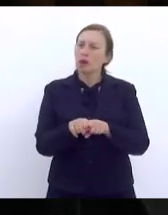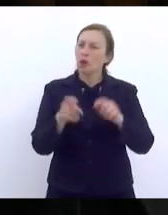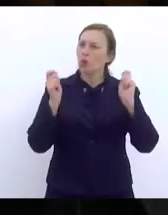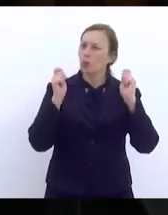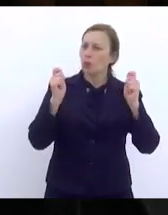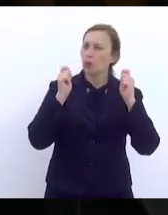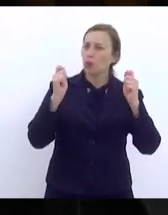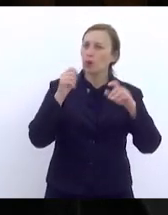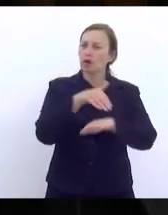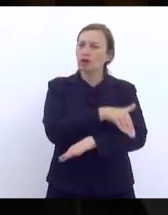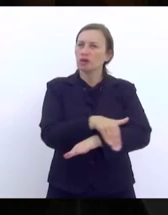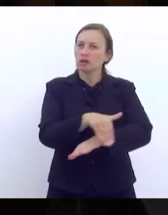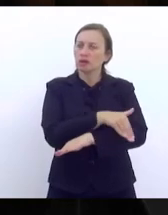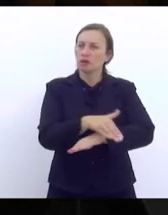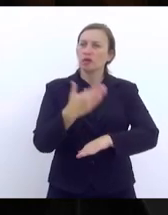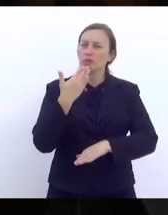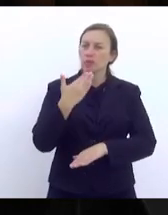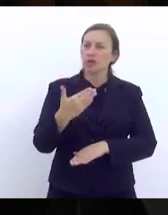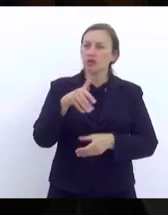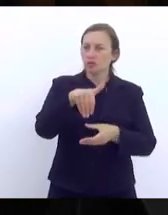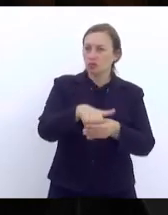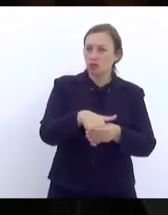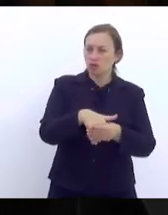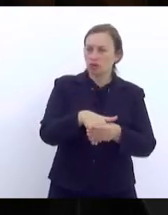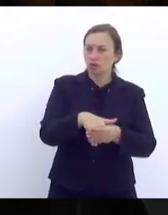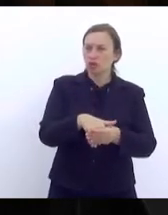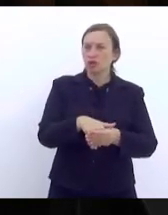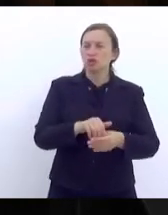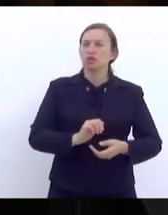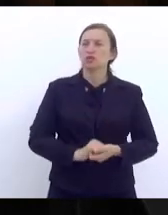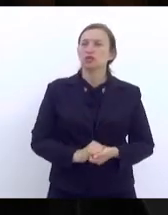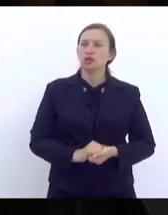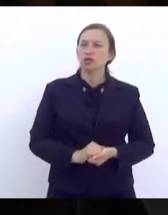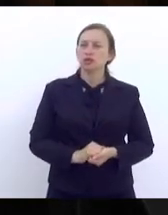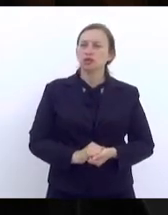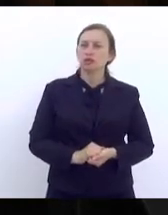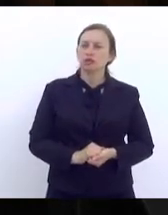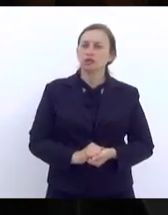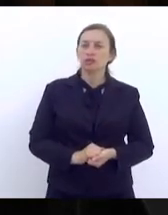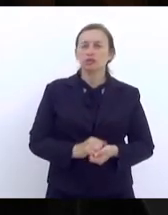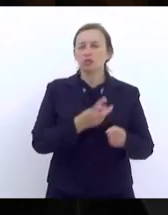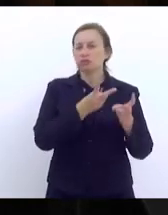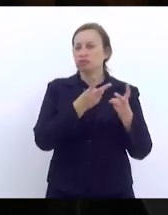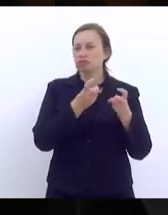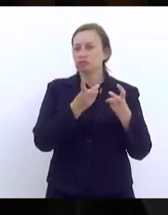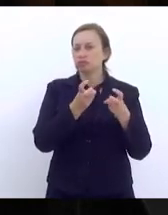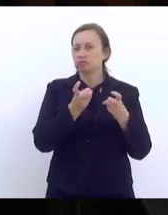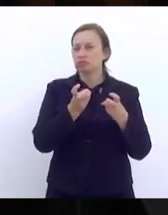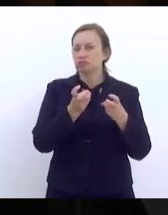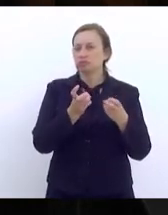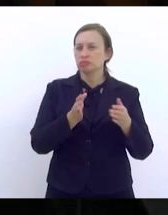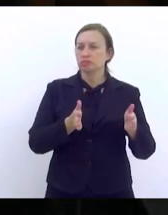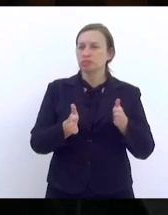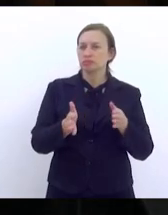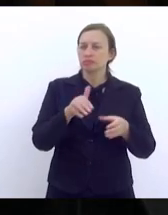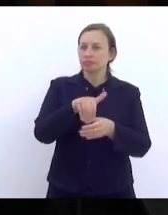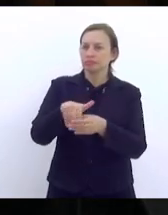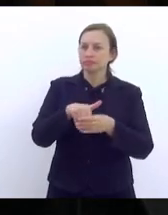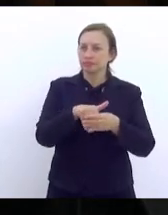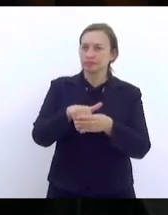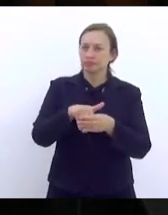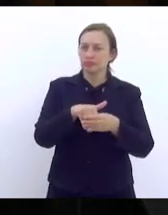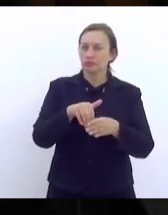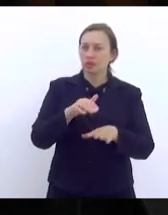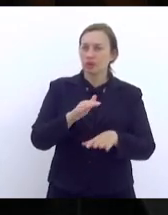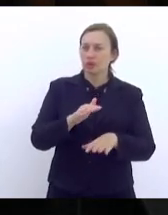na rua pedindo voto ao eleitor Eu verifiquei que essa eleição mas